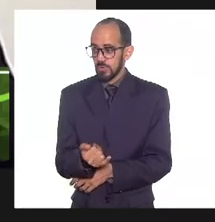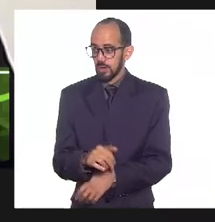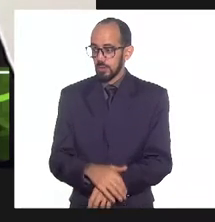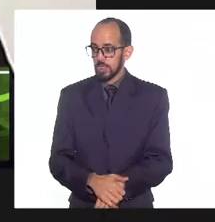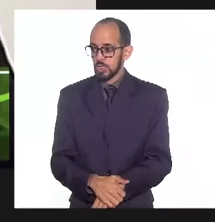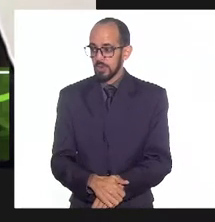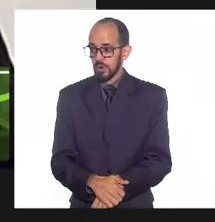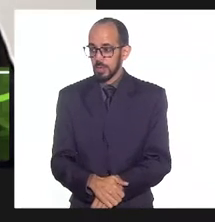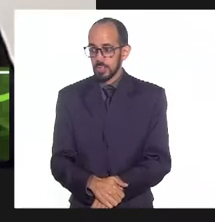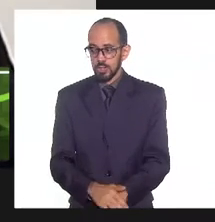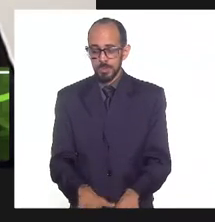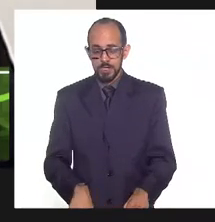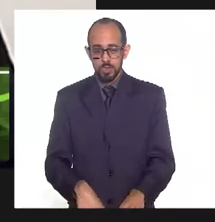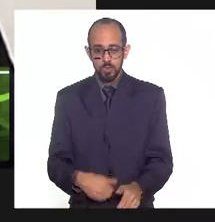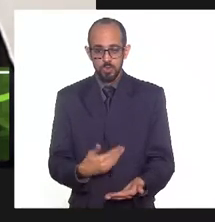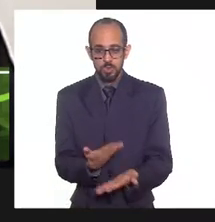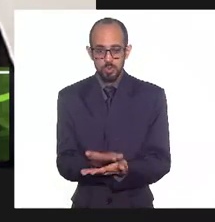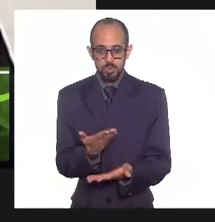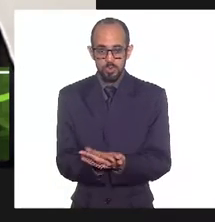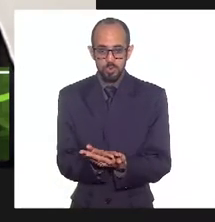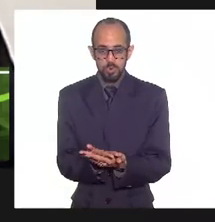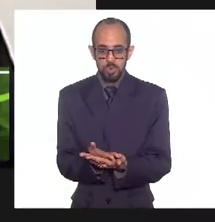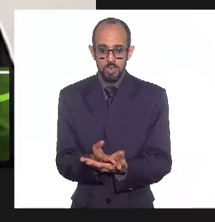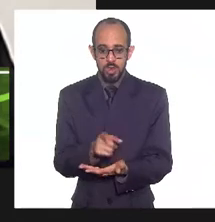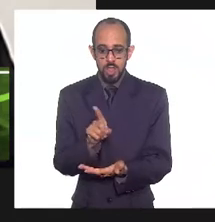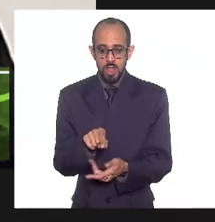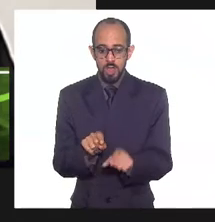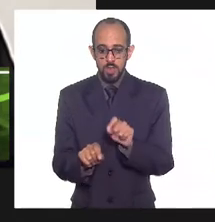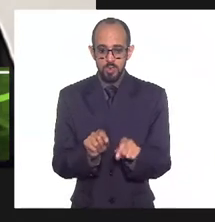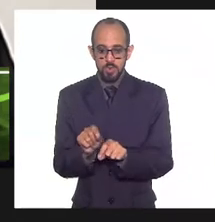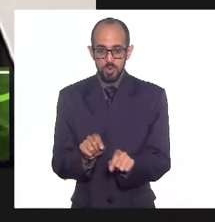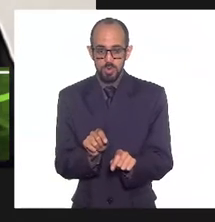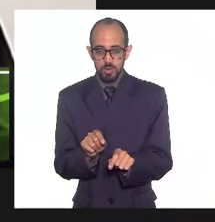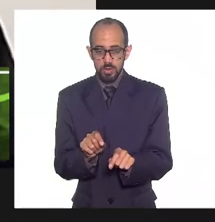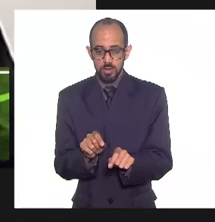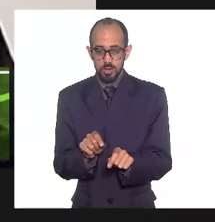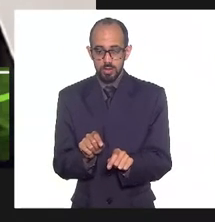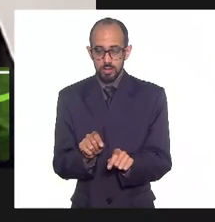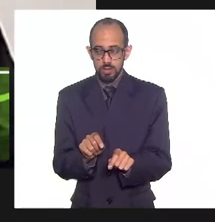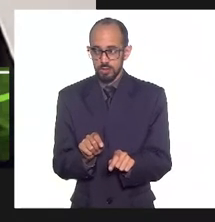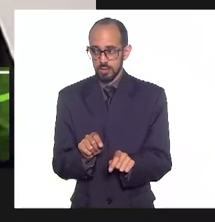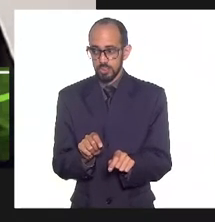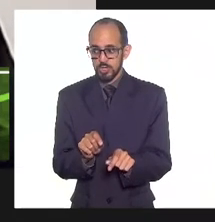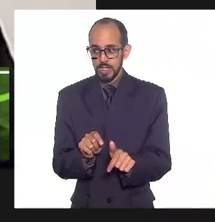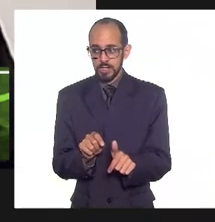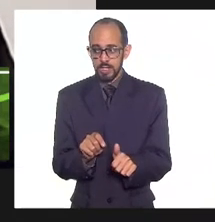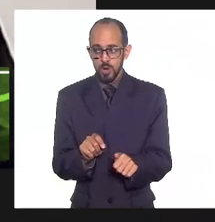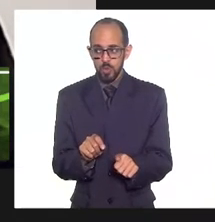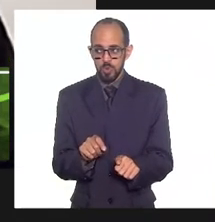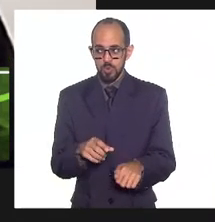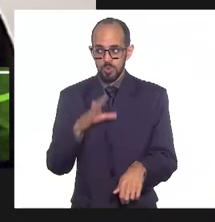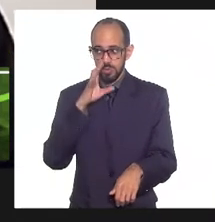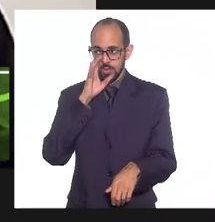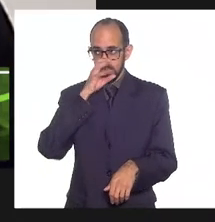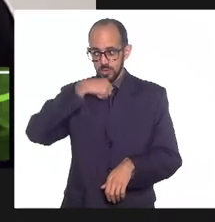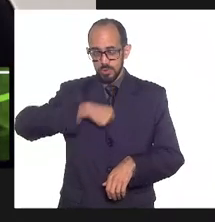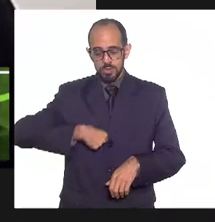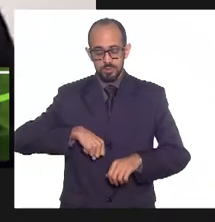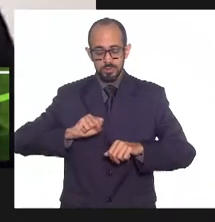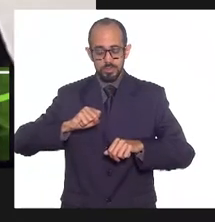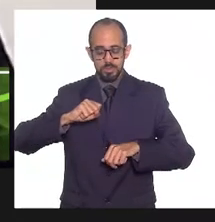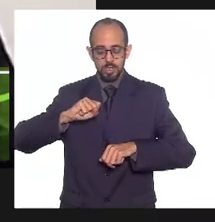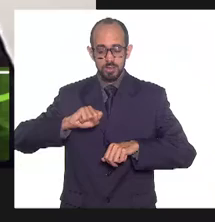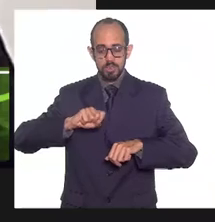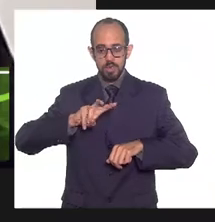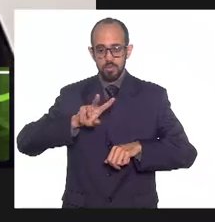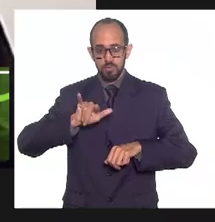a escola é uma tem uma história de muita resistência a escola de música Vila Lobos